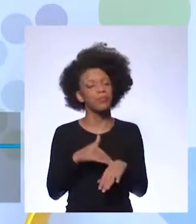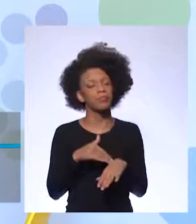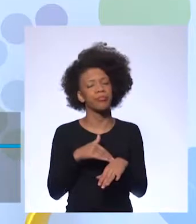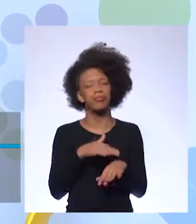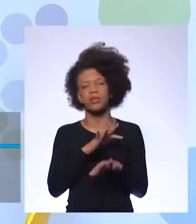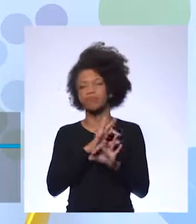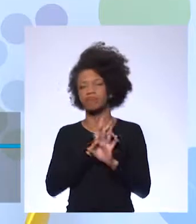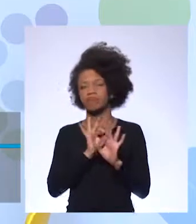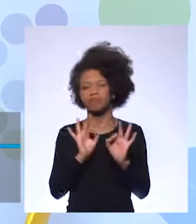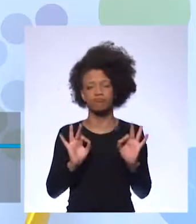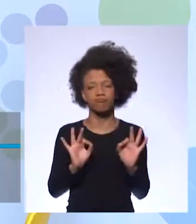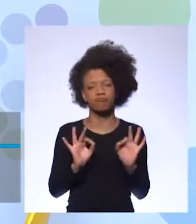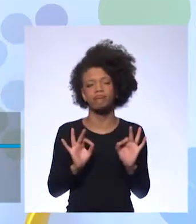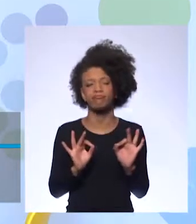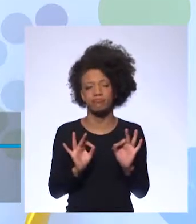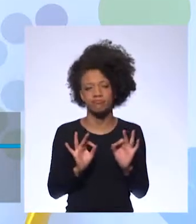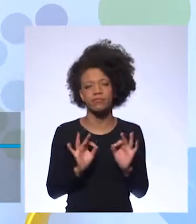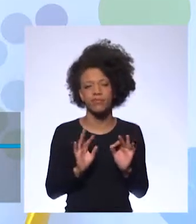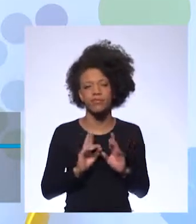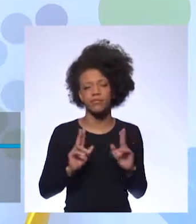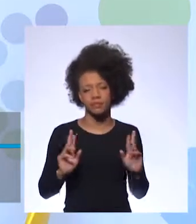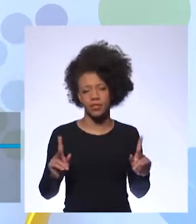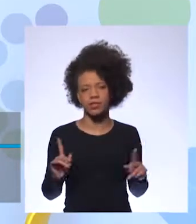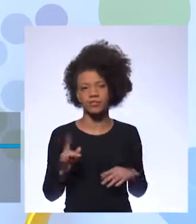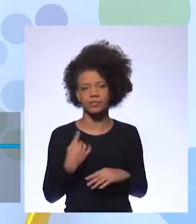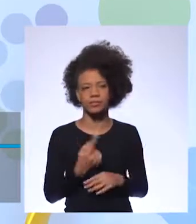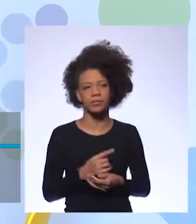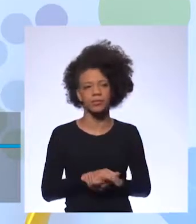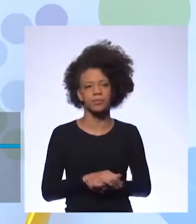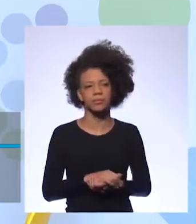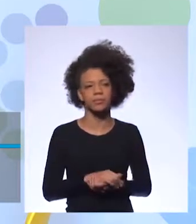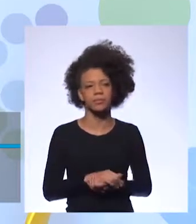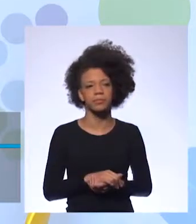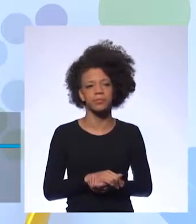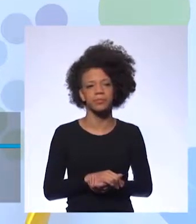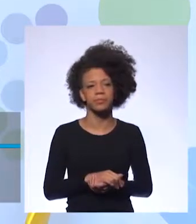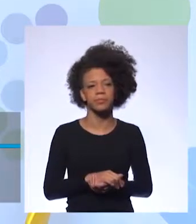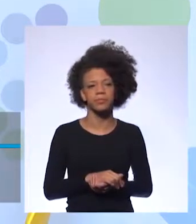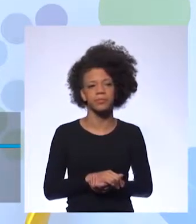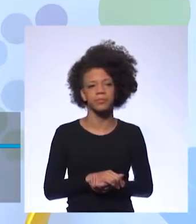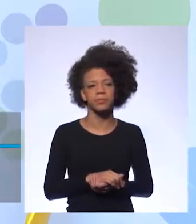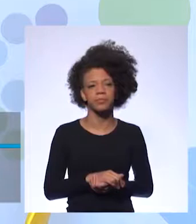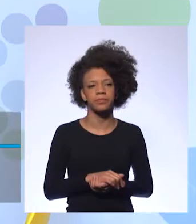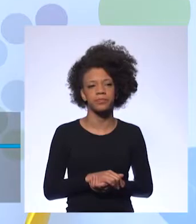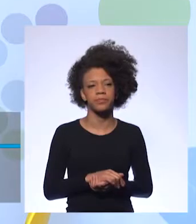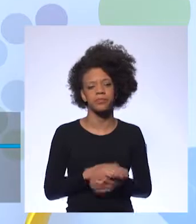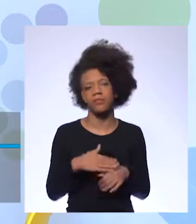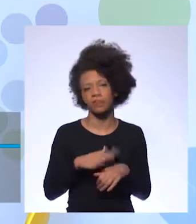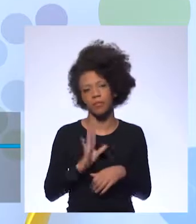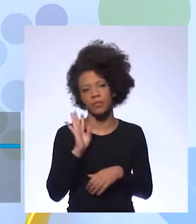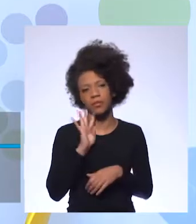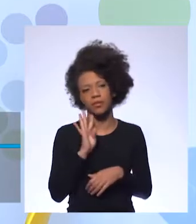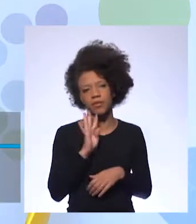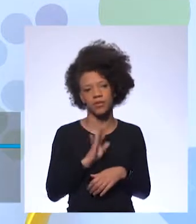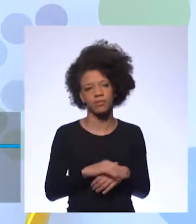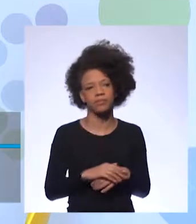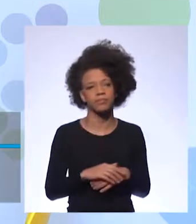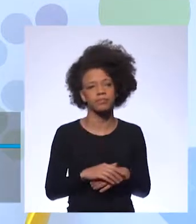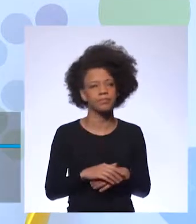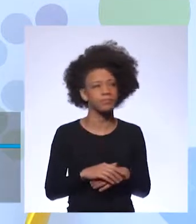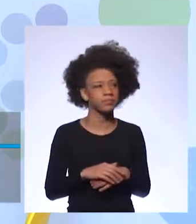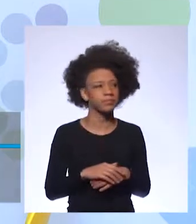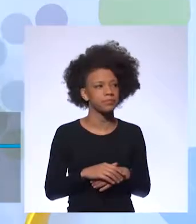mas bacanas muito diferentes Olá eu sou muito mais legais